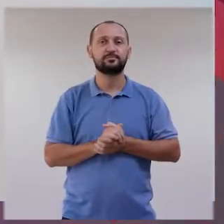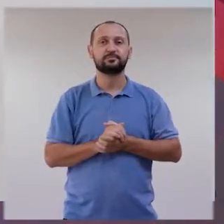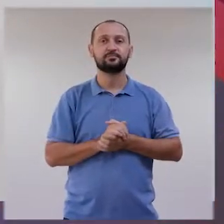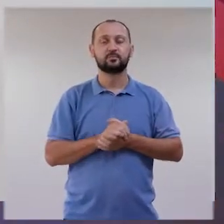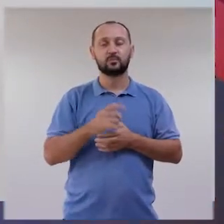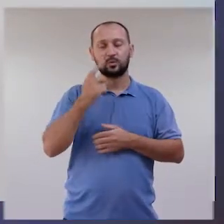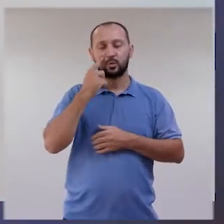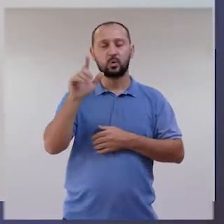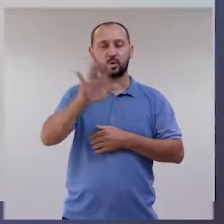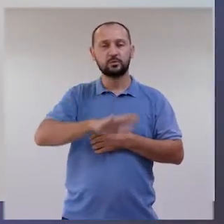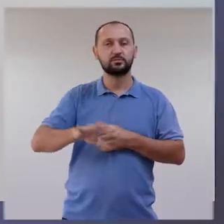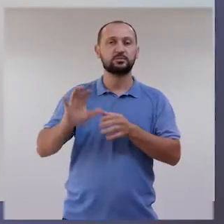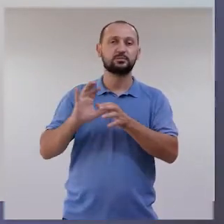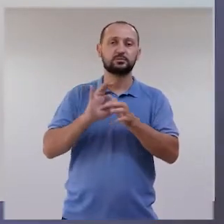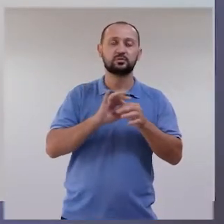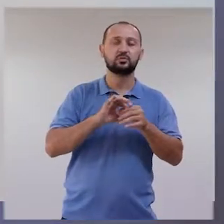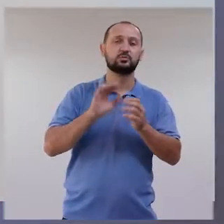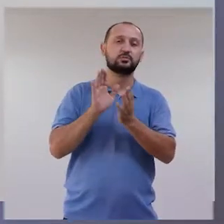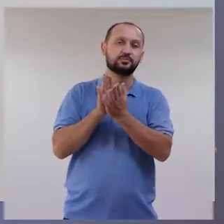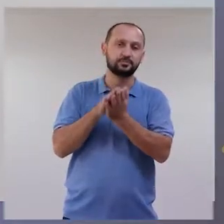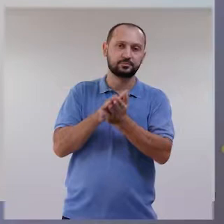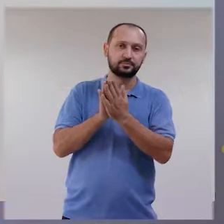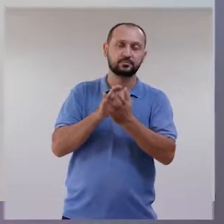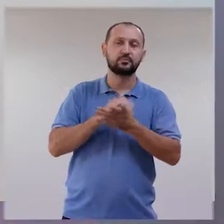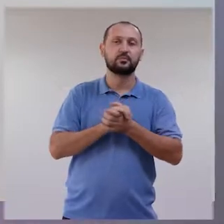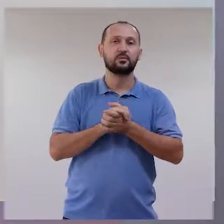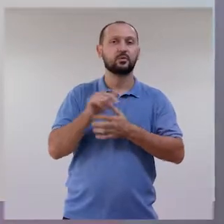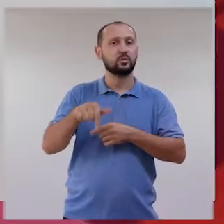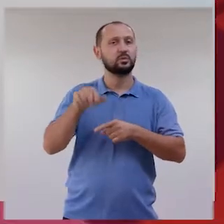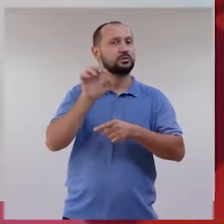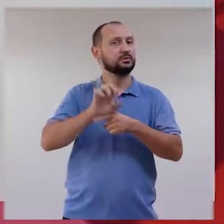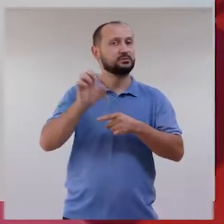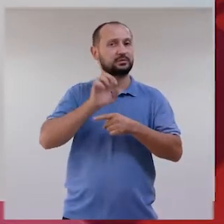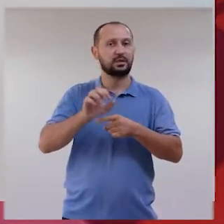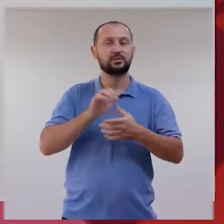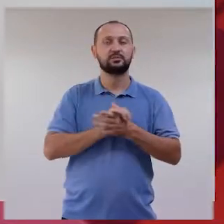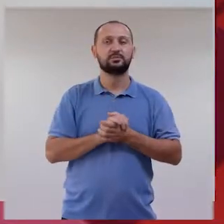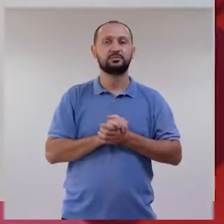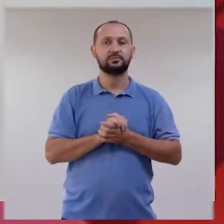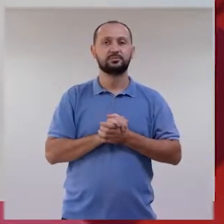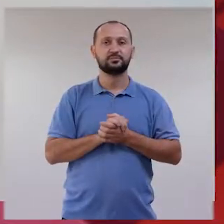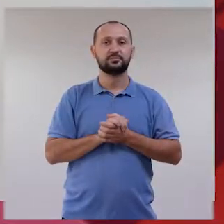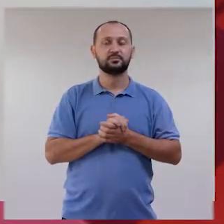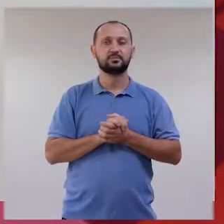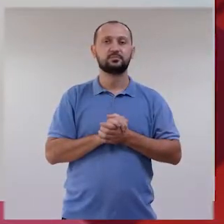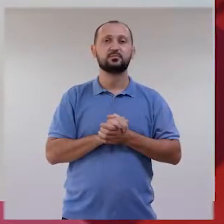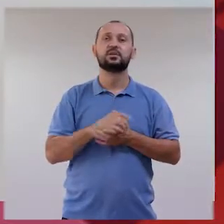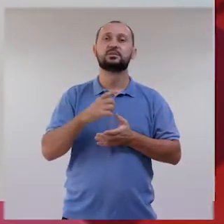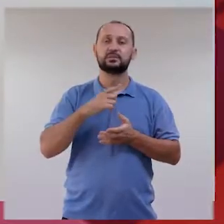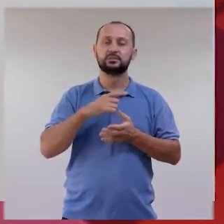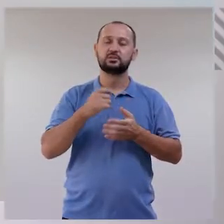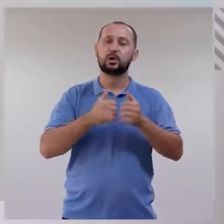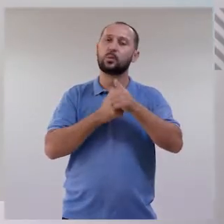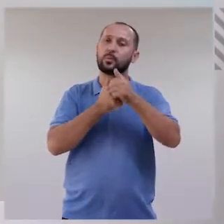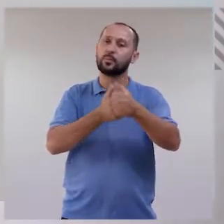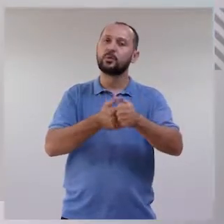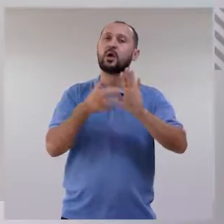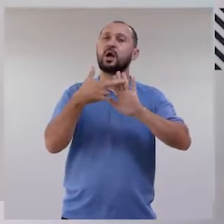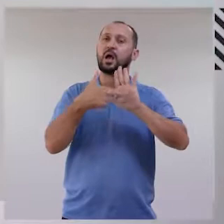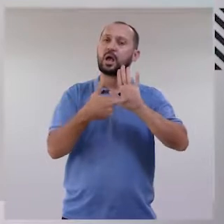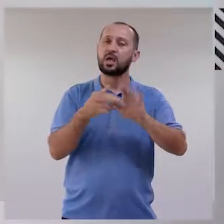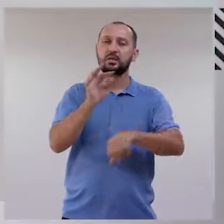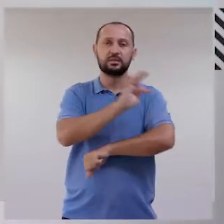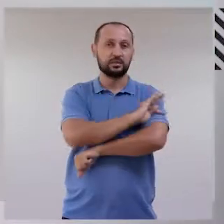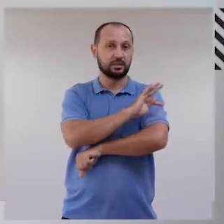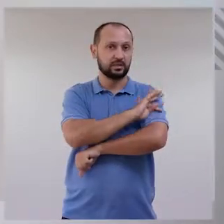certeza afetou também o cenário da doação e transplante. No nosso estado, a gente seguiu as normas